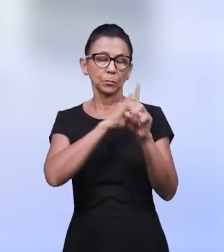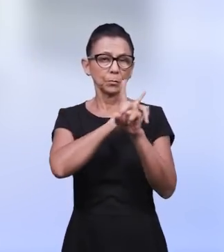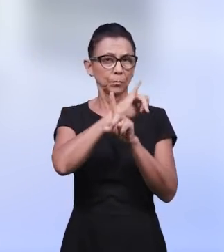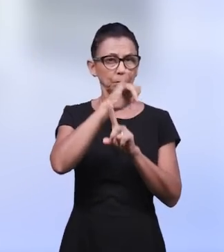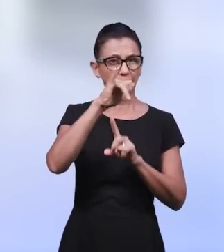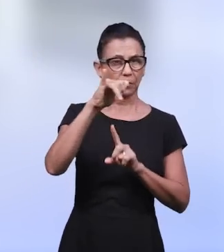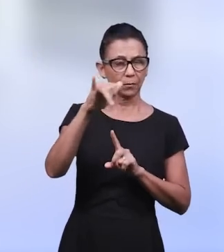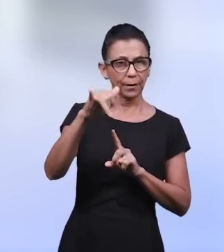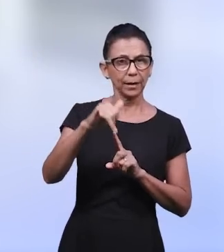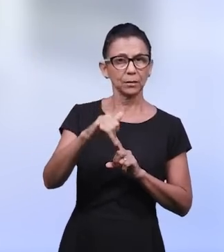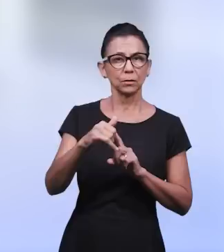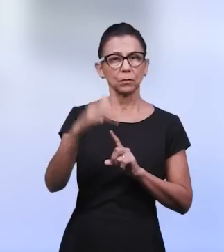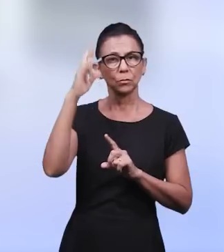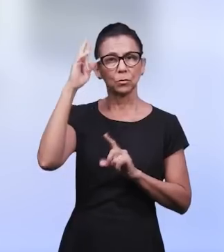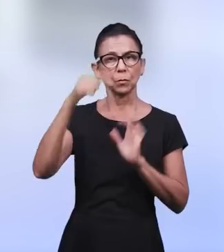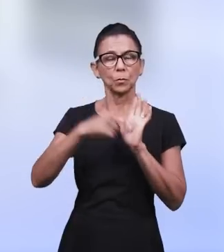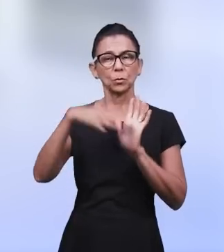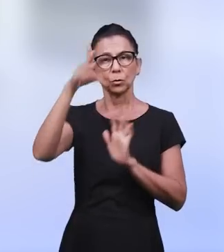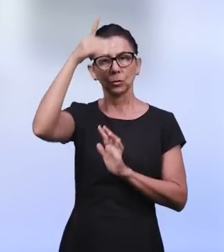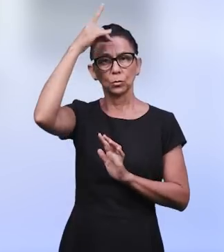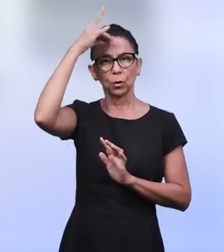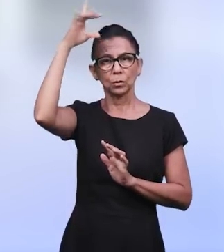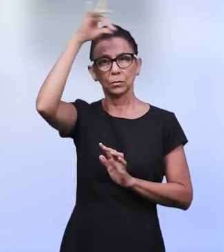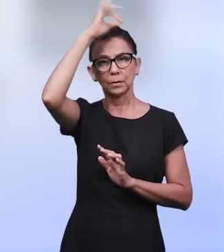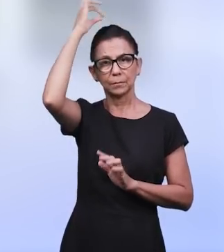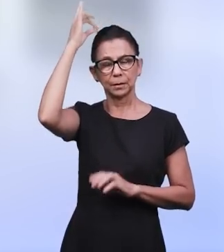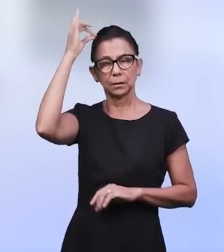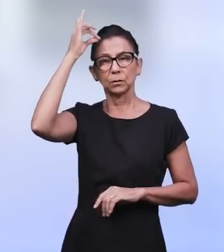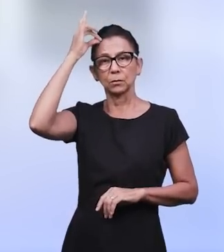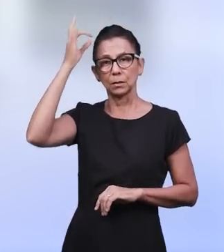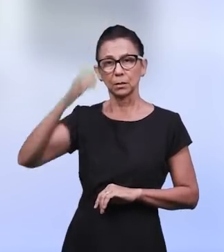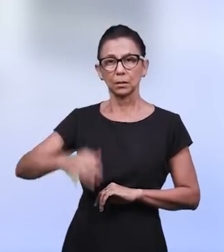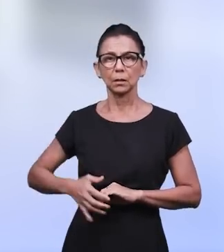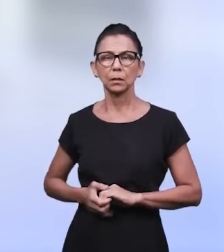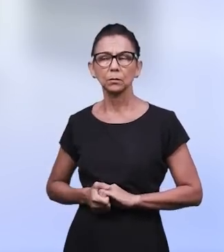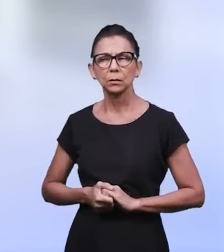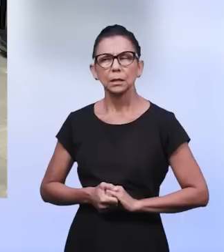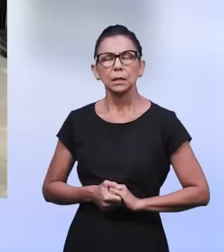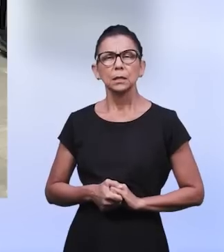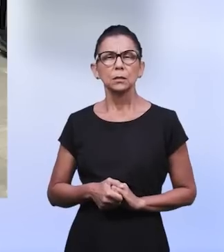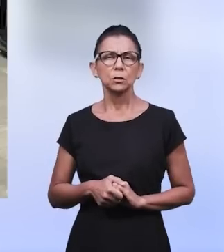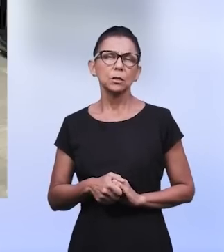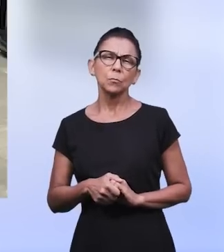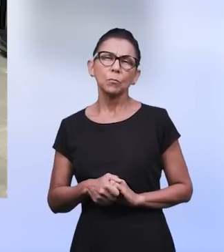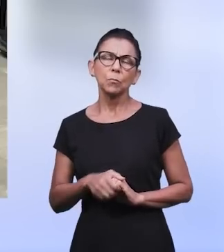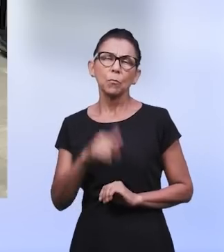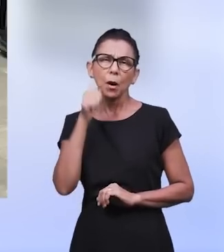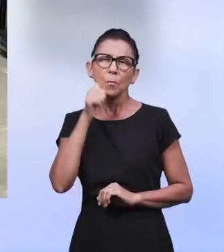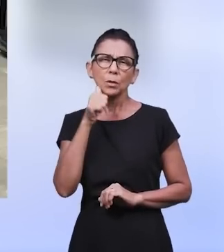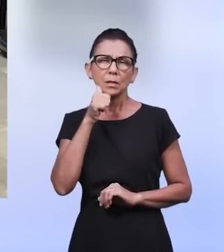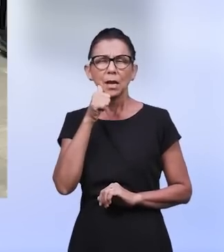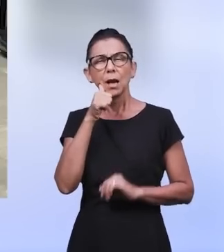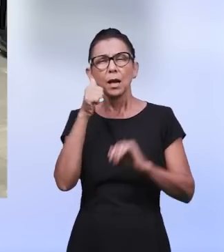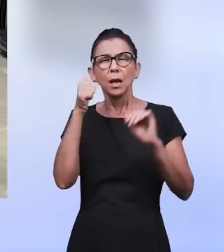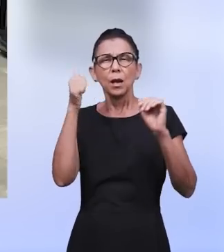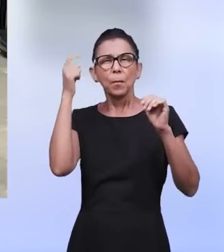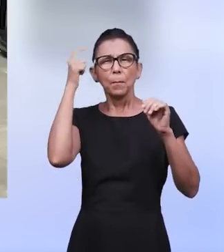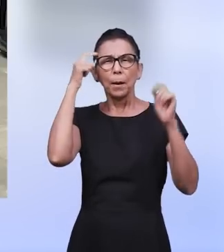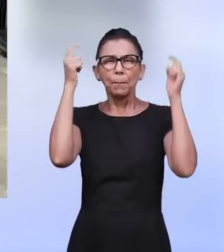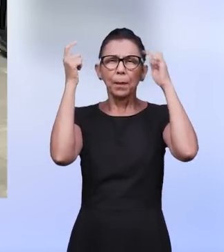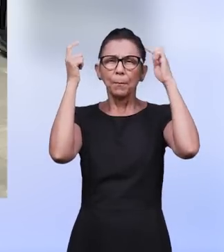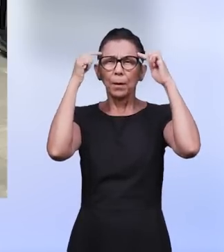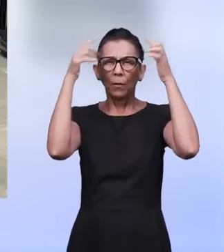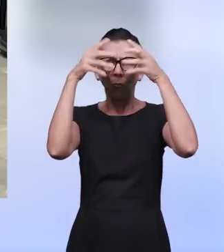Senhor revelou através dos dons espirituais que entraria uma irmã que estava com seus pensamentos embaralhados. E apesar de já